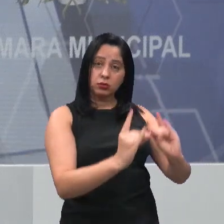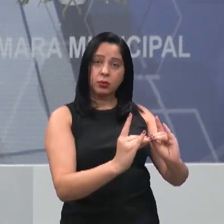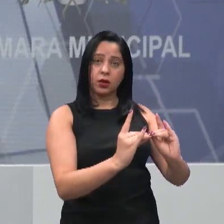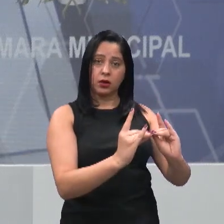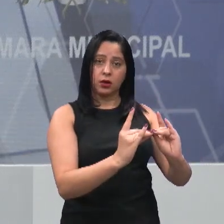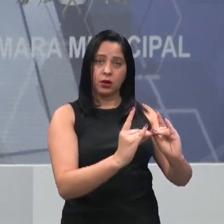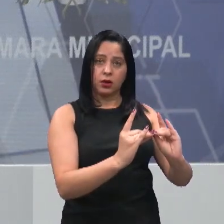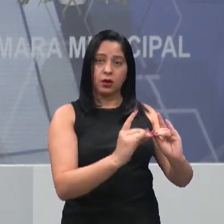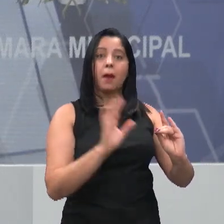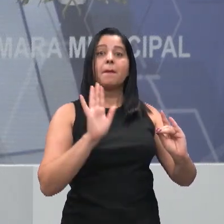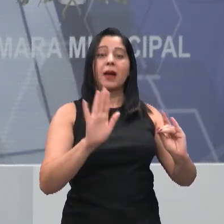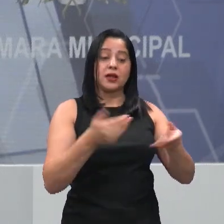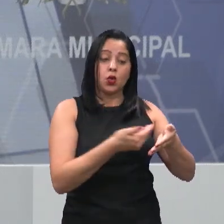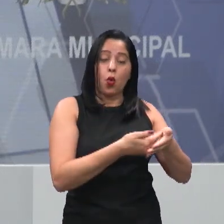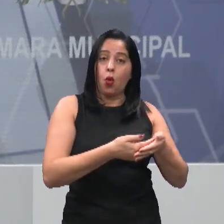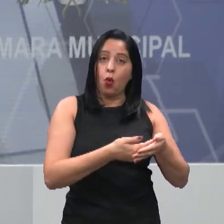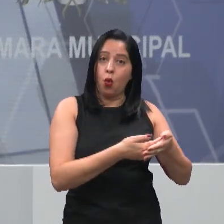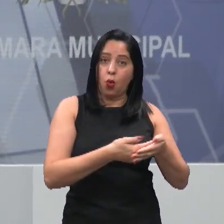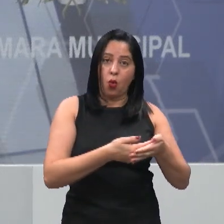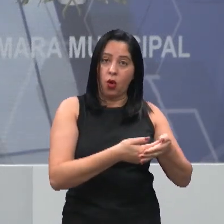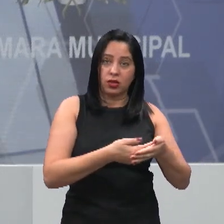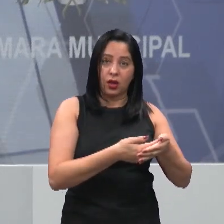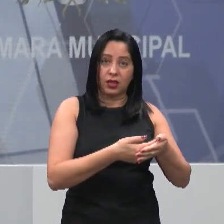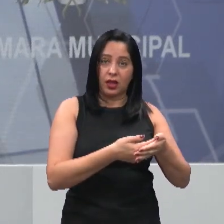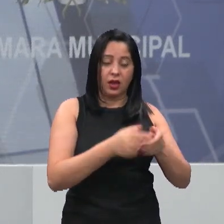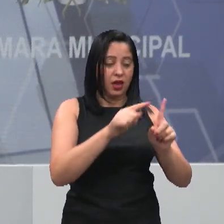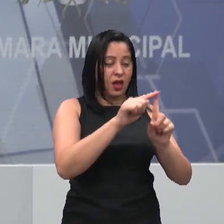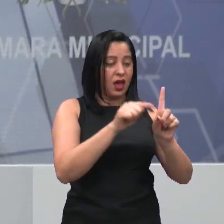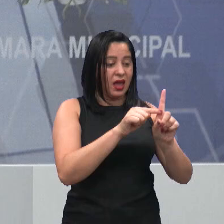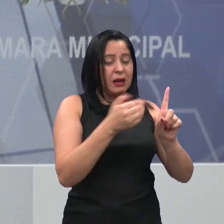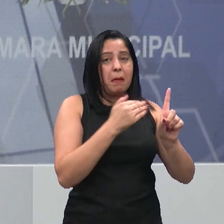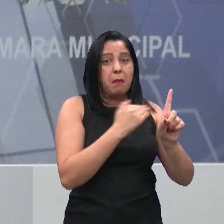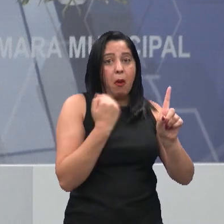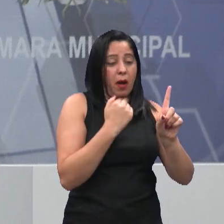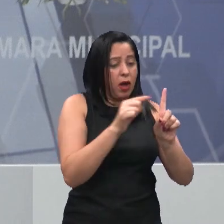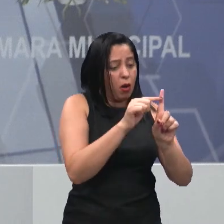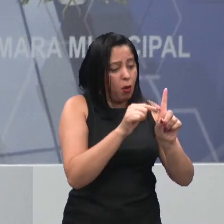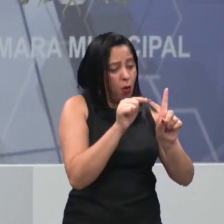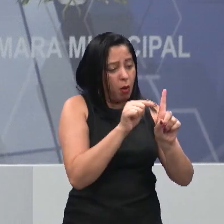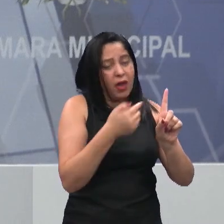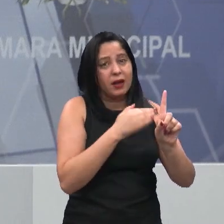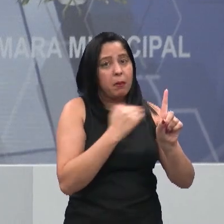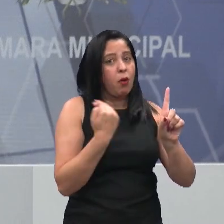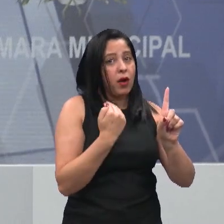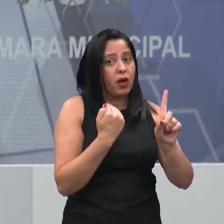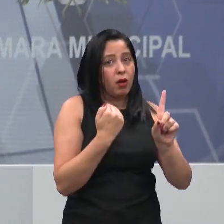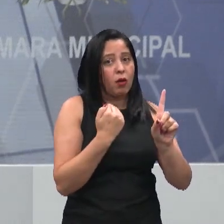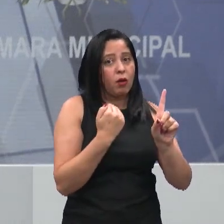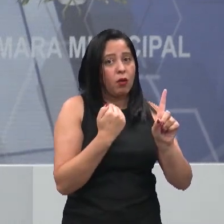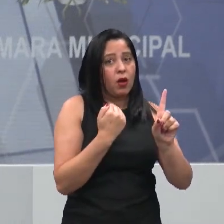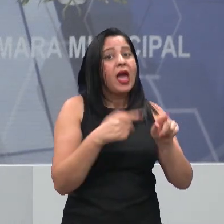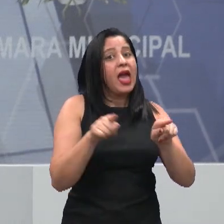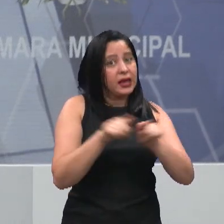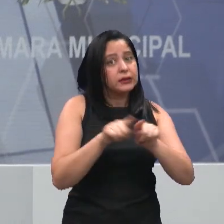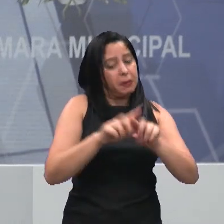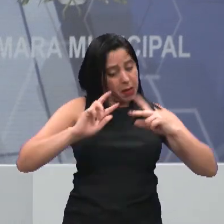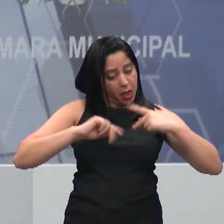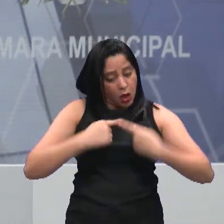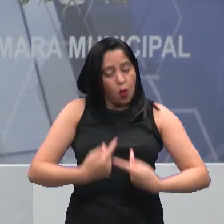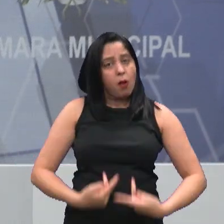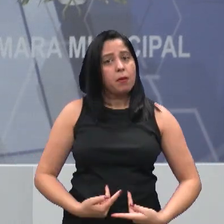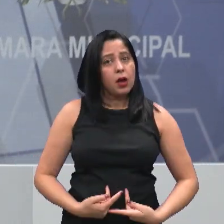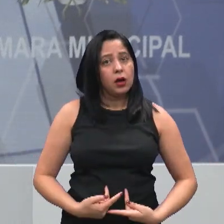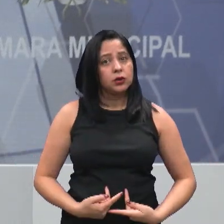o bebê que nasce, que morre na barriga da mãe antes das 20 semanas, ele também é um ser humano. E ele